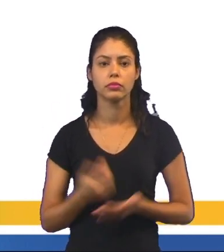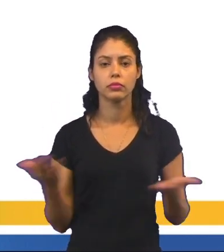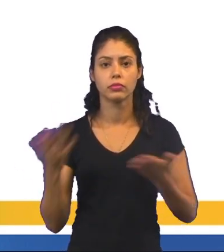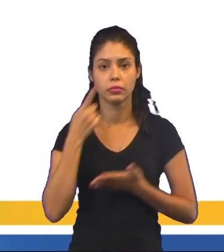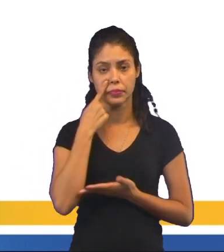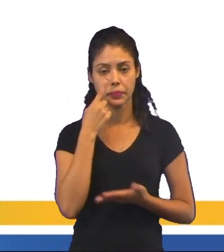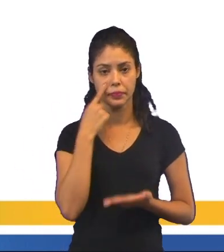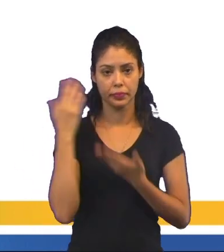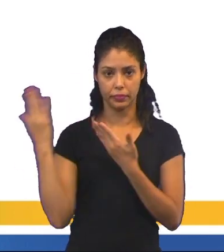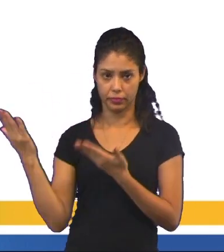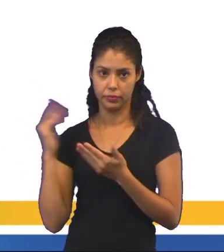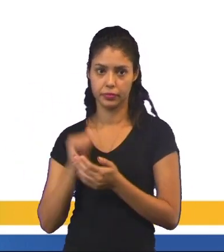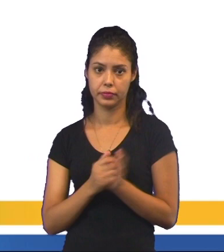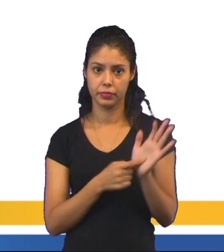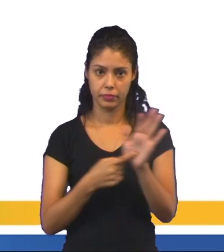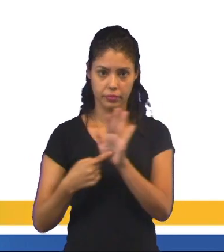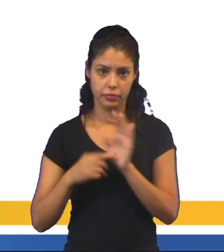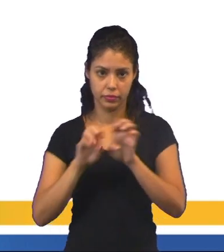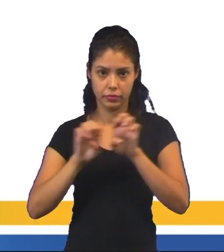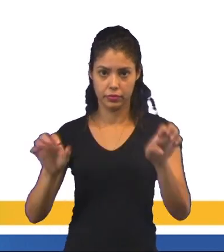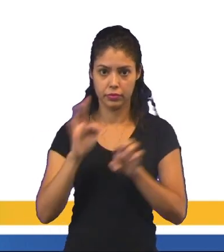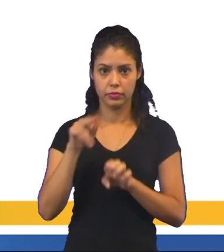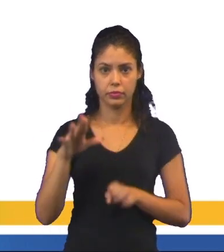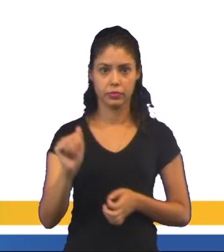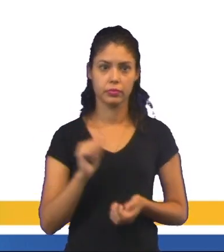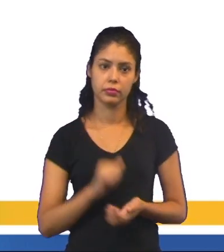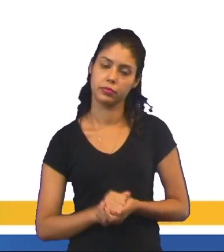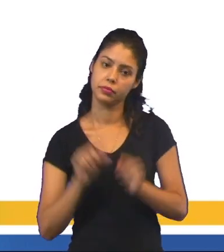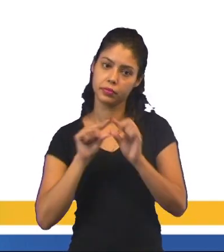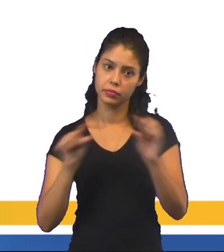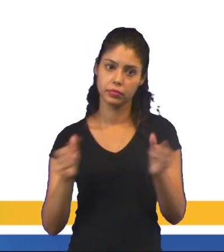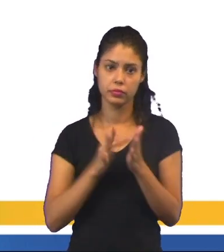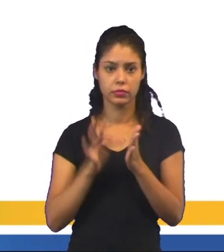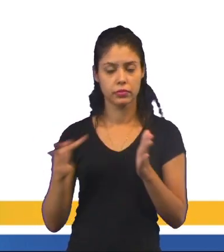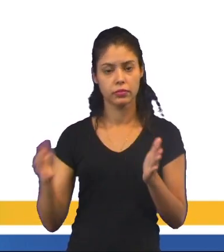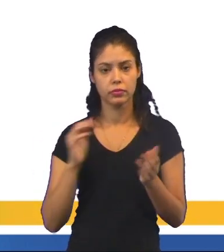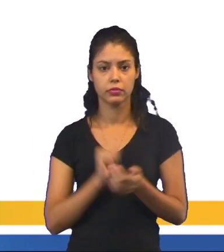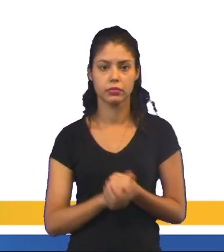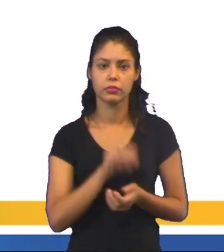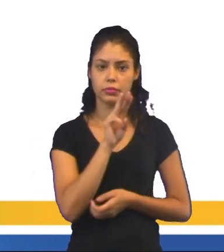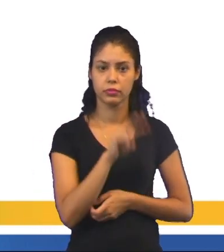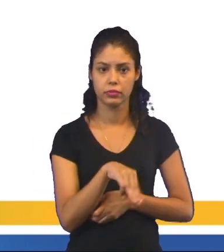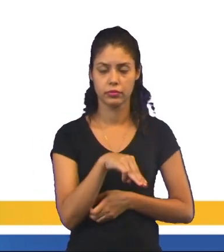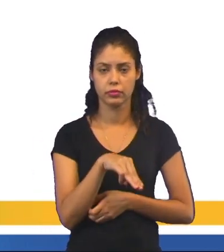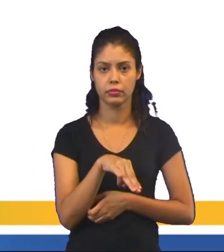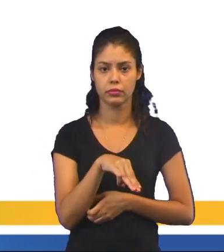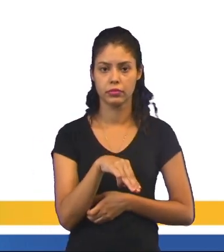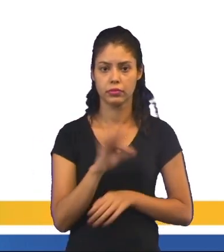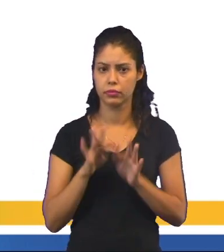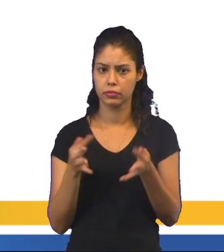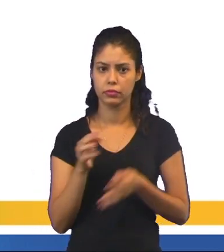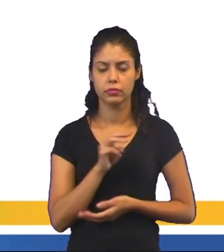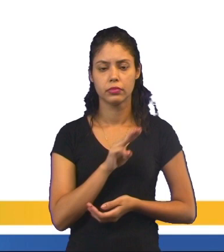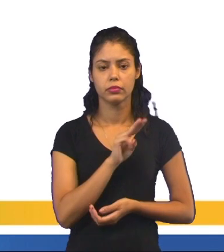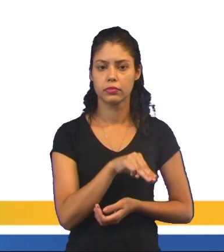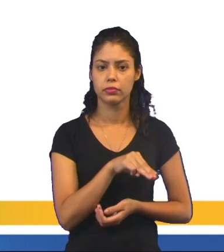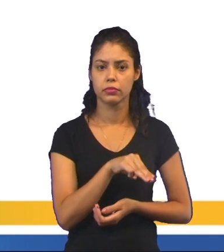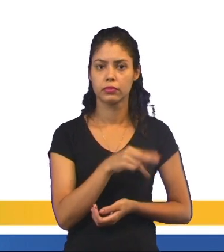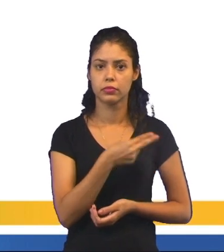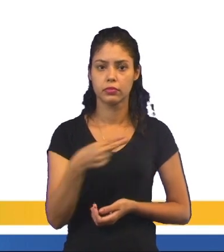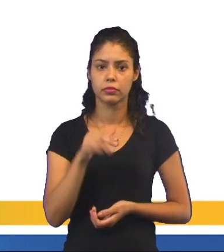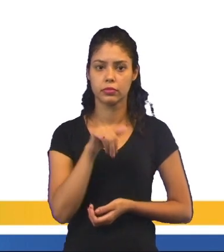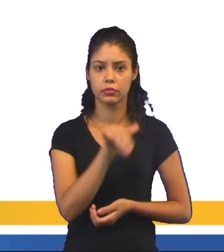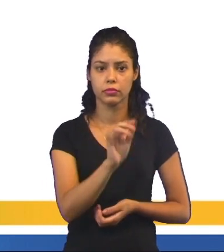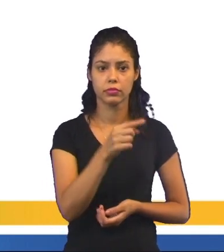o e olhando bem aí olha a representação da equação fundamental da reta Olha a fórmula a fórmula é bem simples tá